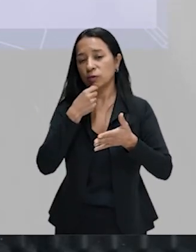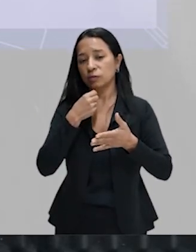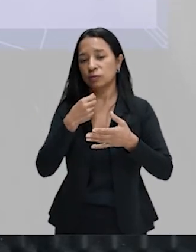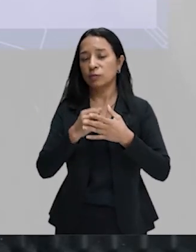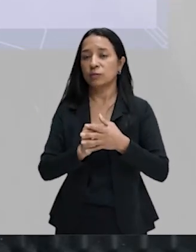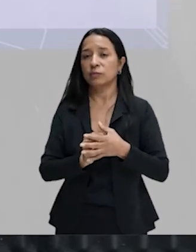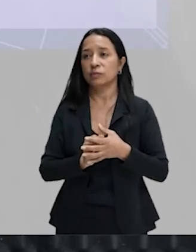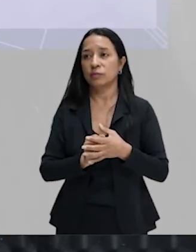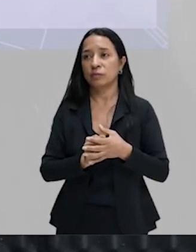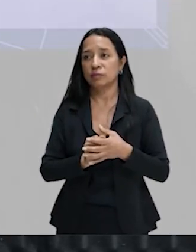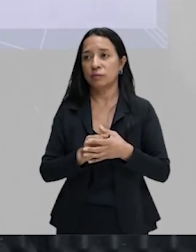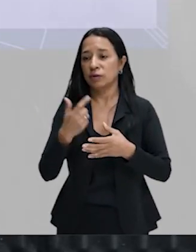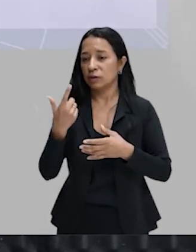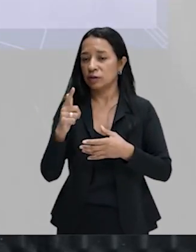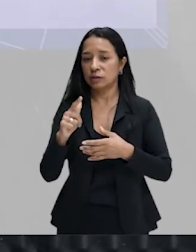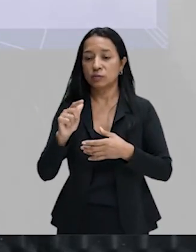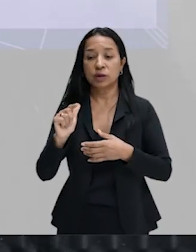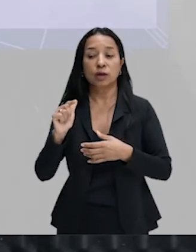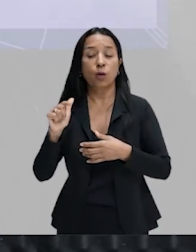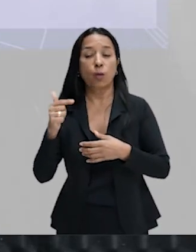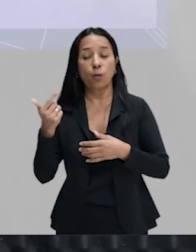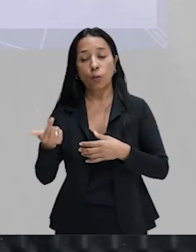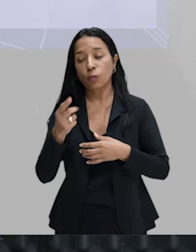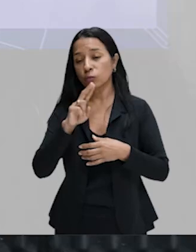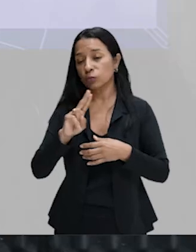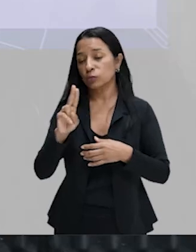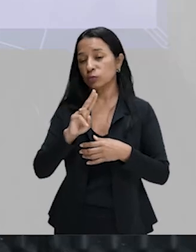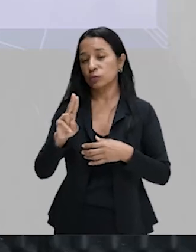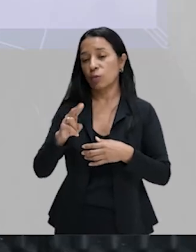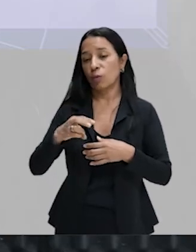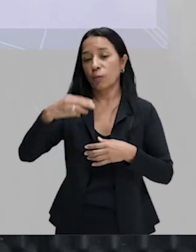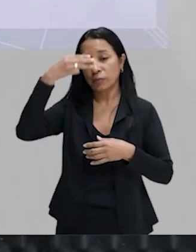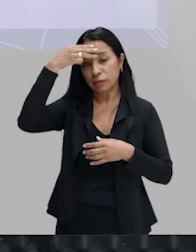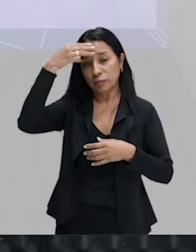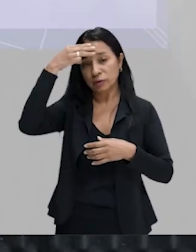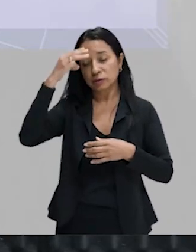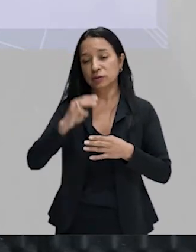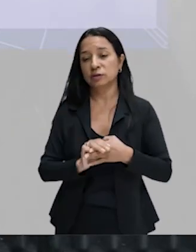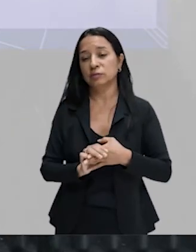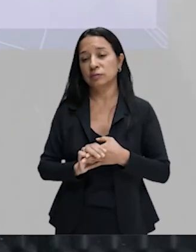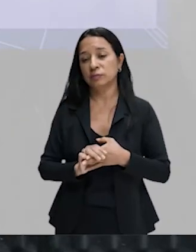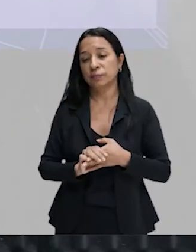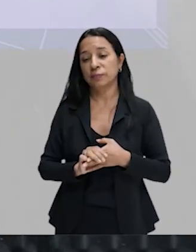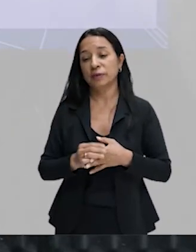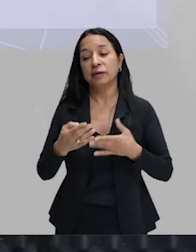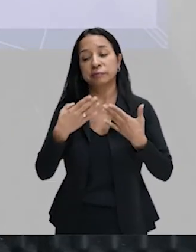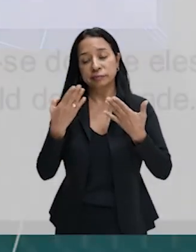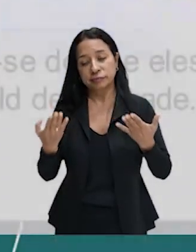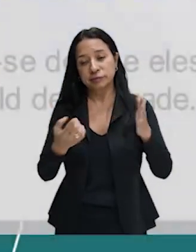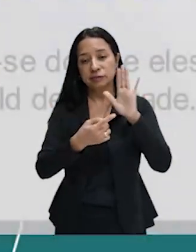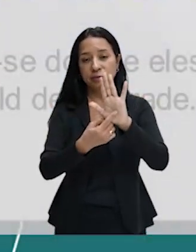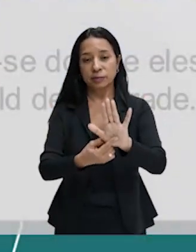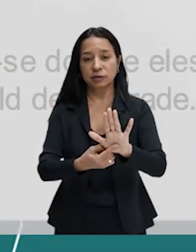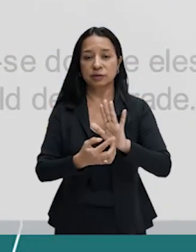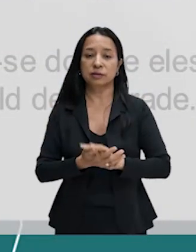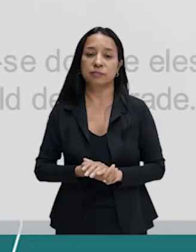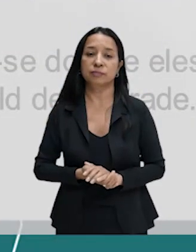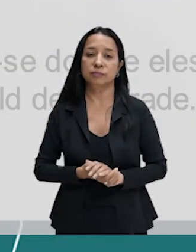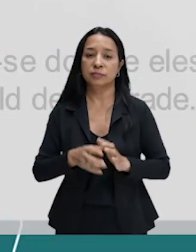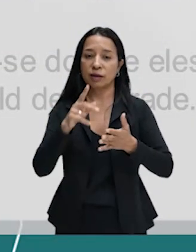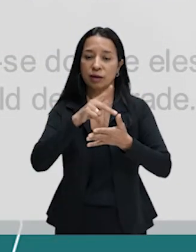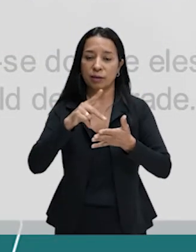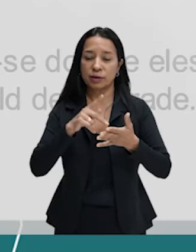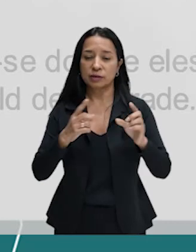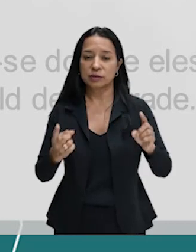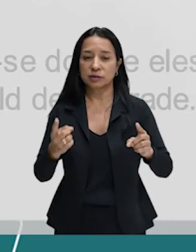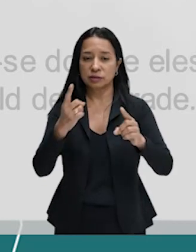ou seja, ele não tem outro de batismo, é assim que ele se chama, é assim que ele se apresenta, tá? Bom, a poesia vai se